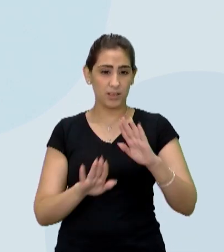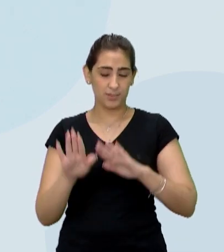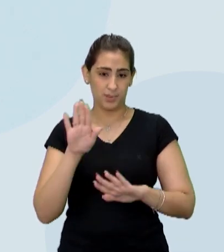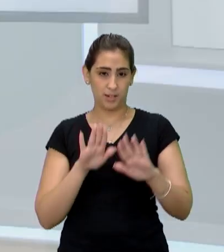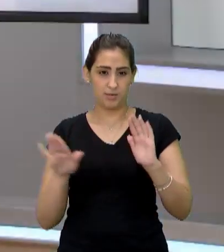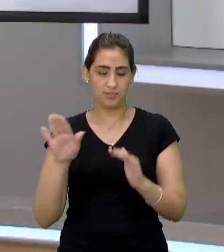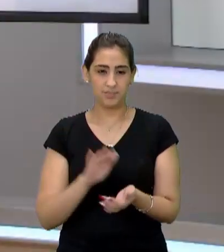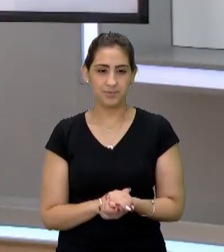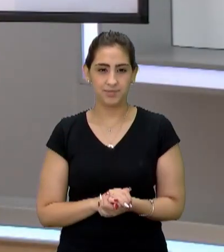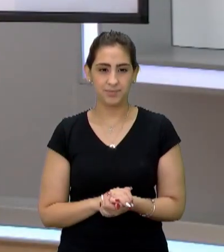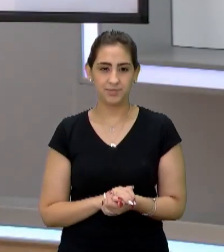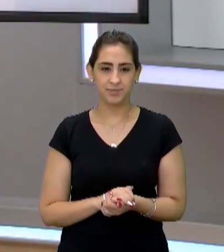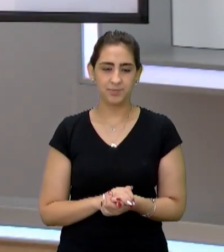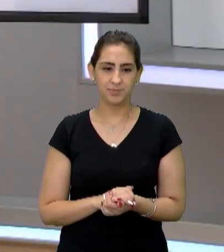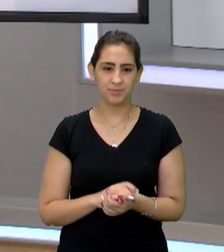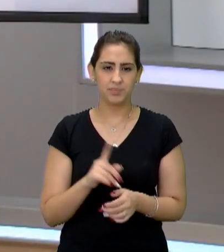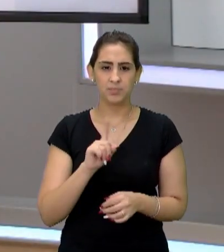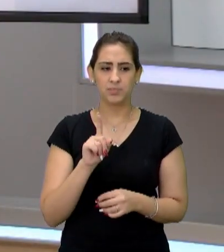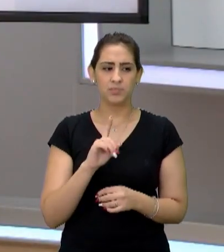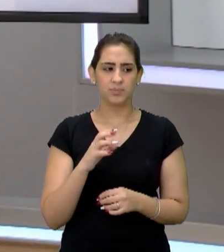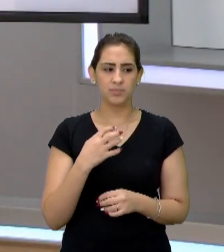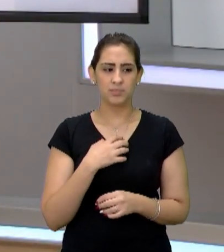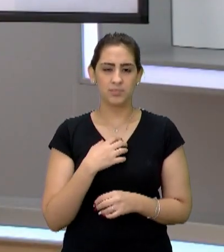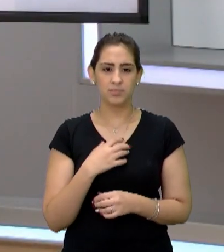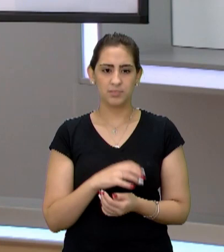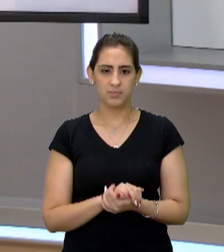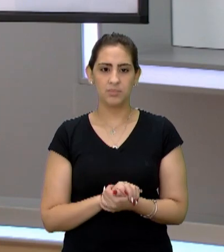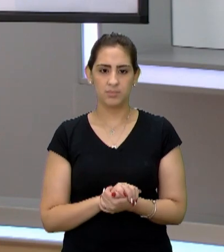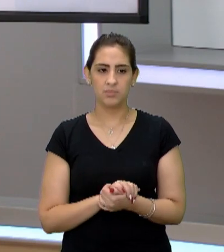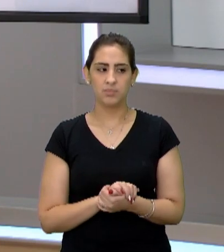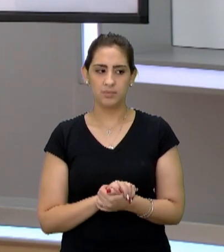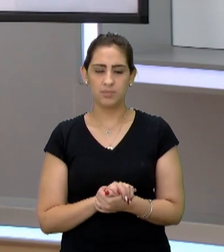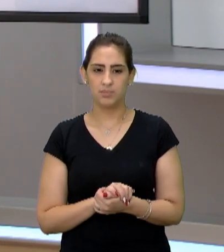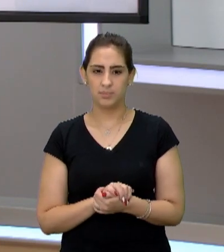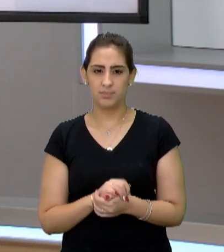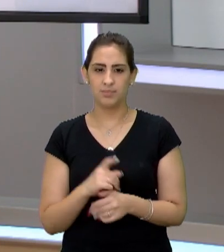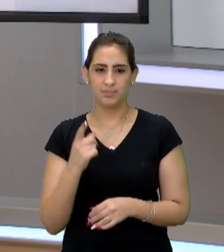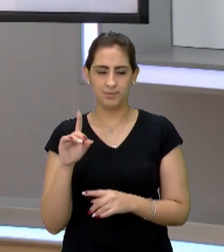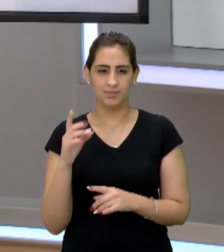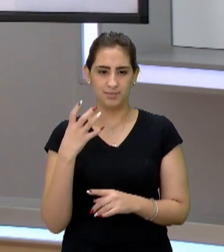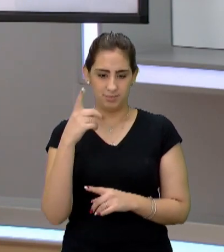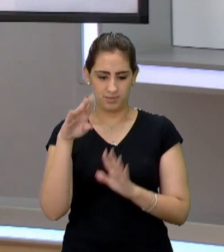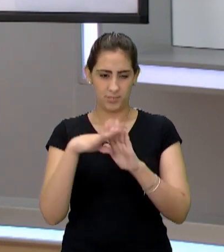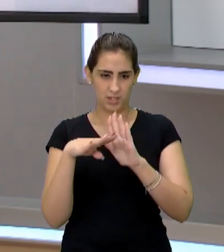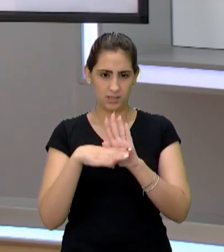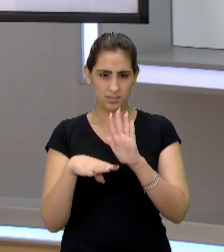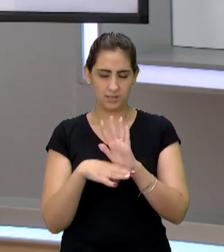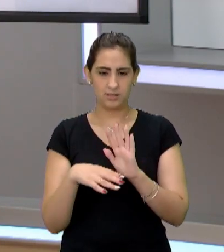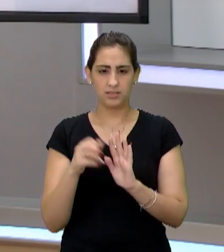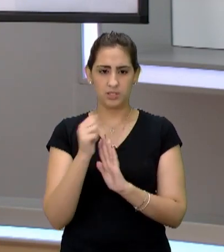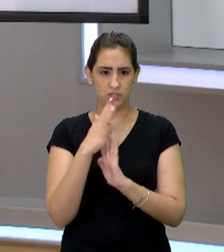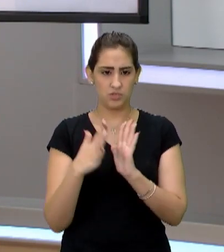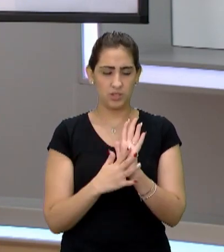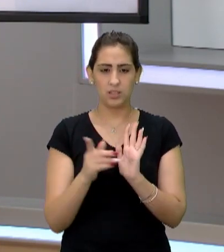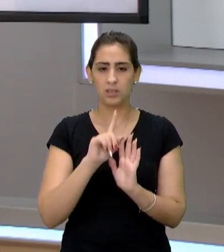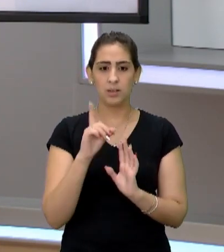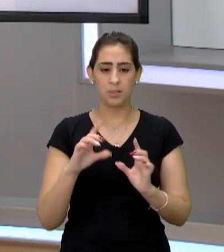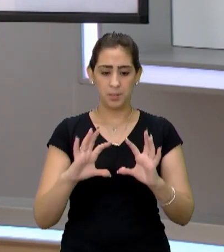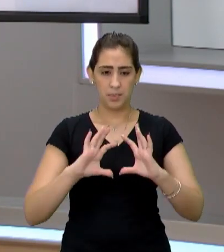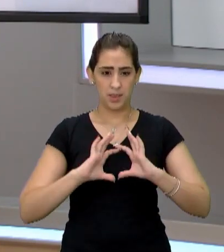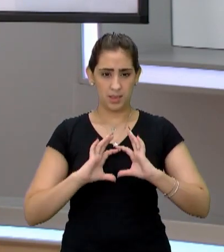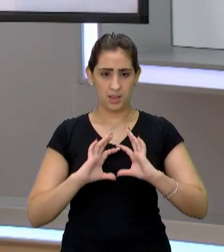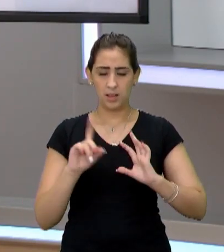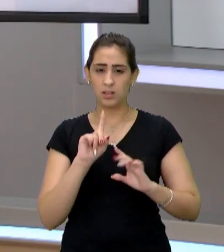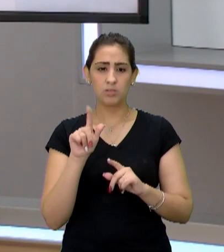aí, né, para o caso, né, não que seja o caso, eu acho que está muito óbvio nessa questão aí, né, como é questão de medalhas, a gente não trabalha com a ideia